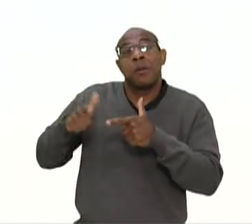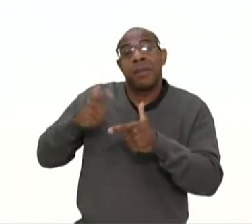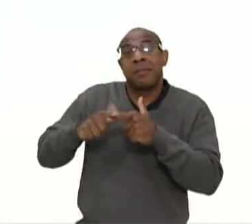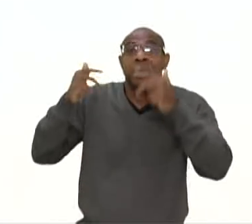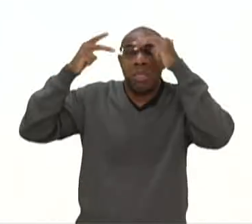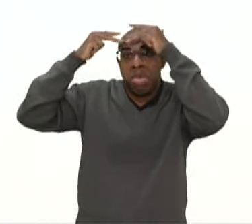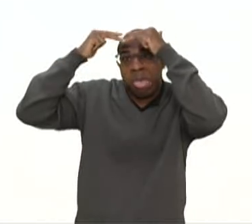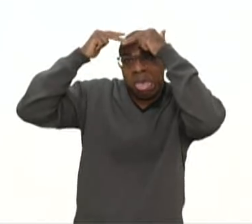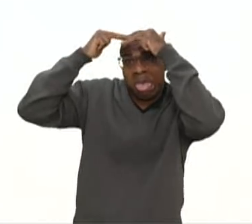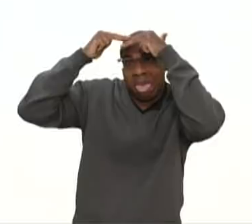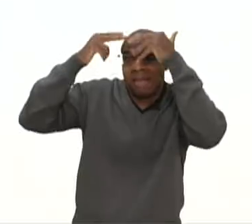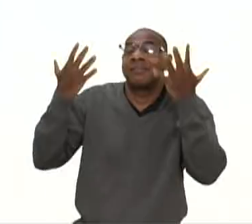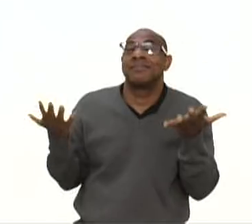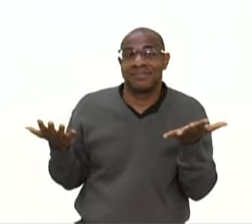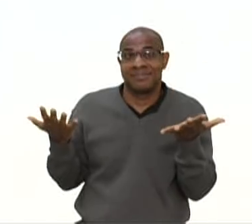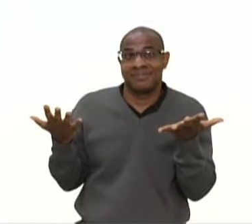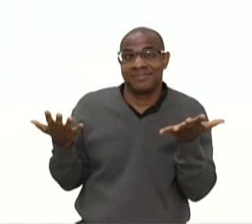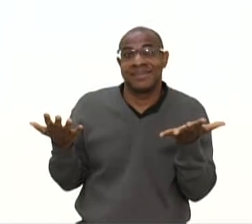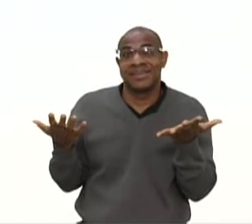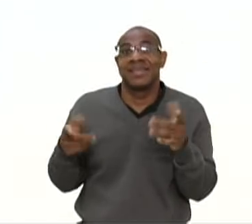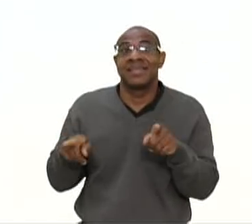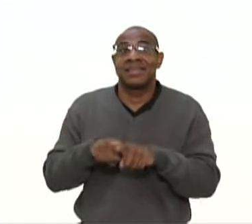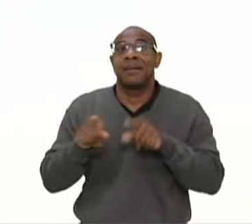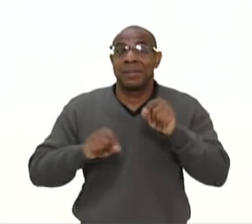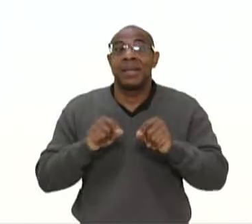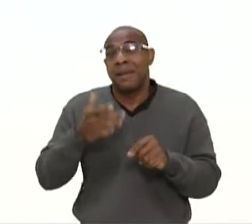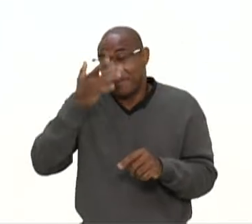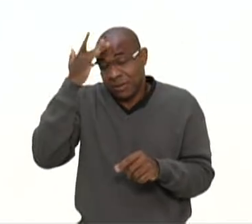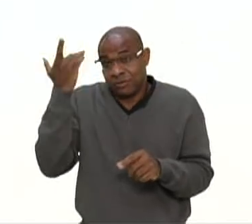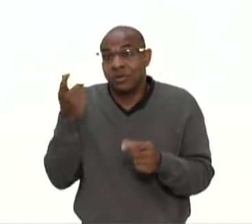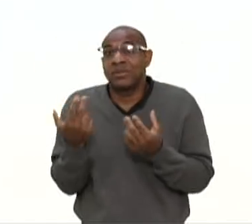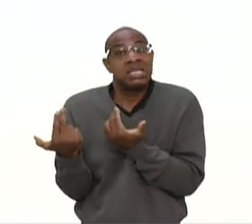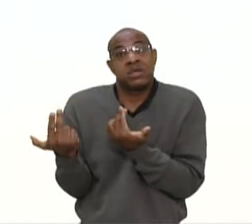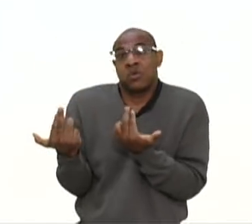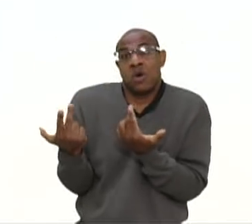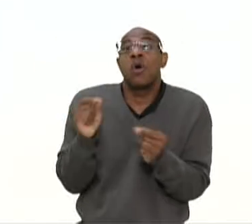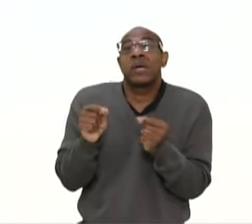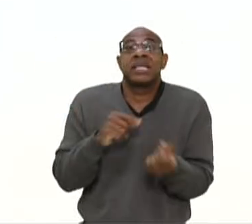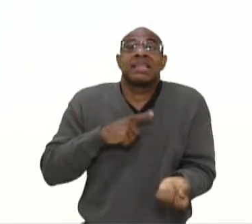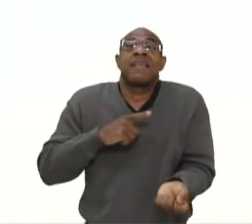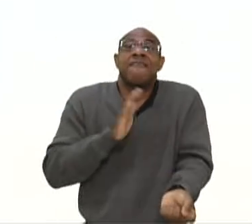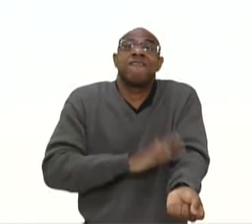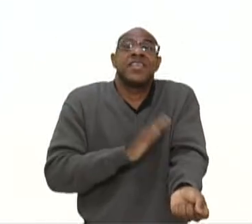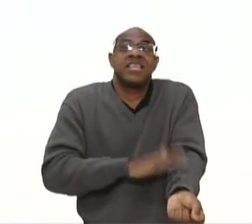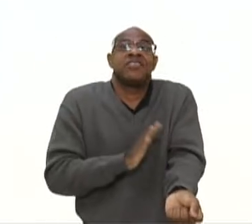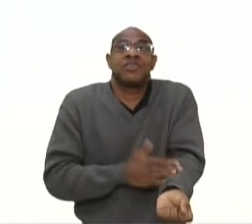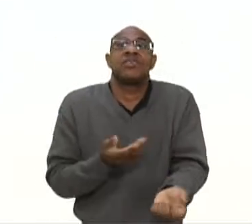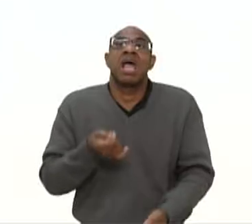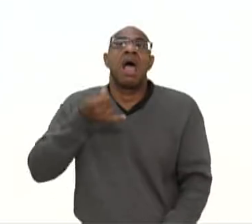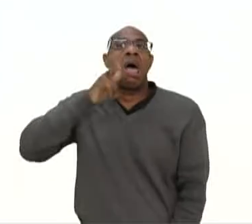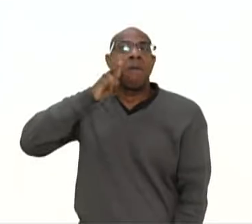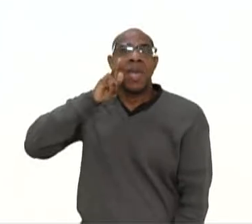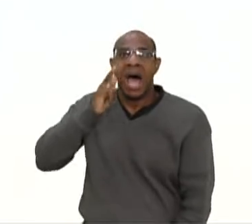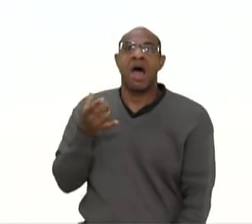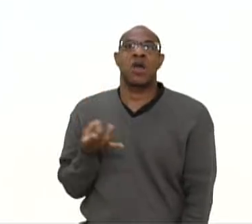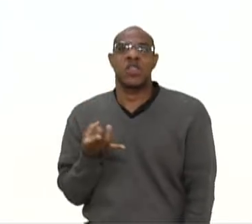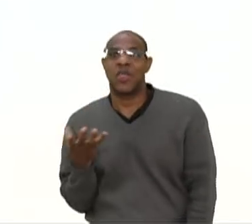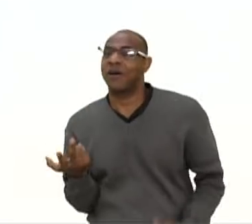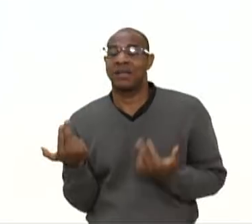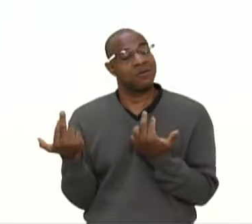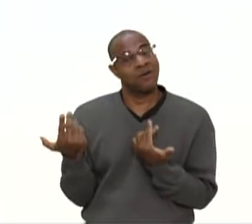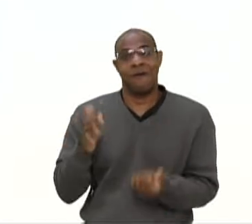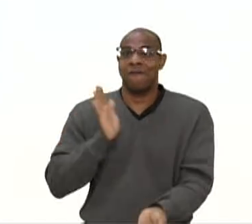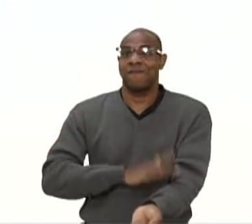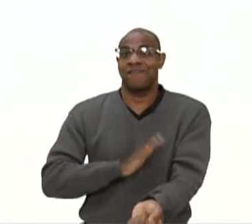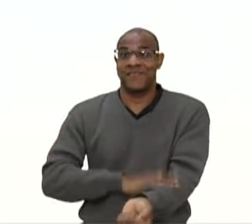neuronais, de maneira equivalente à de pessoas dependentes em álcool e drogas. Além disso, o uso excessivo